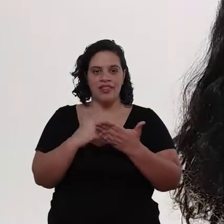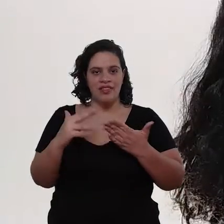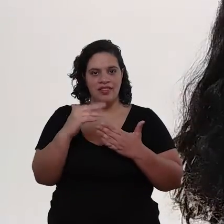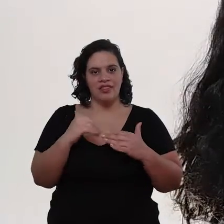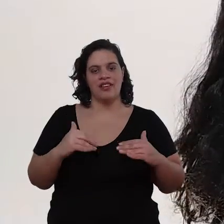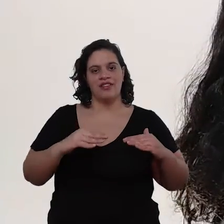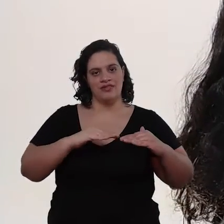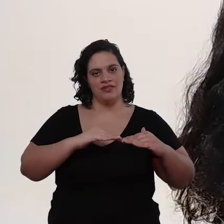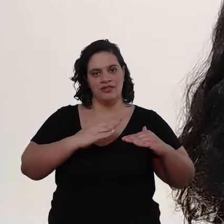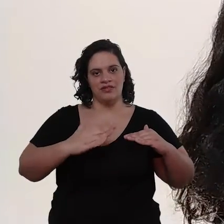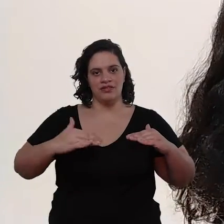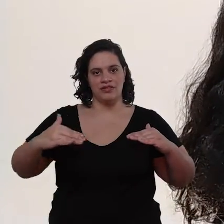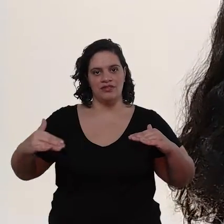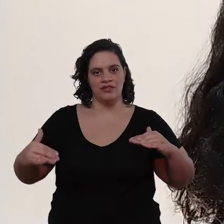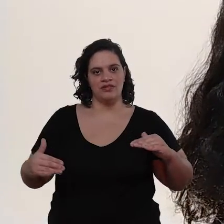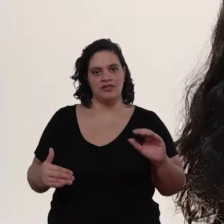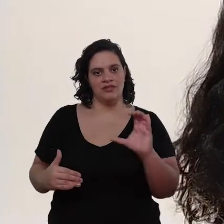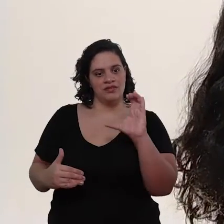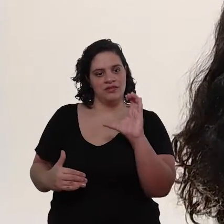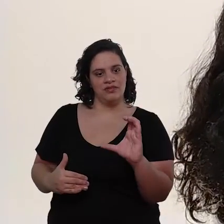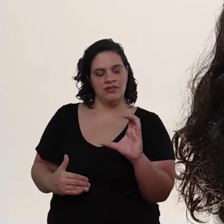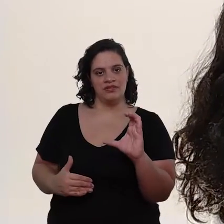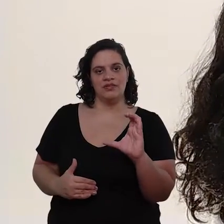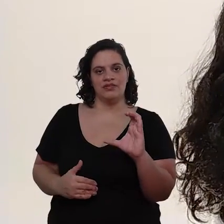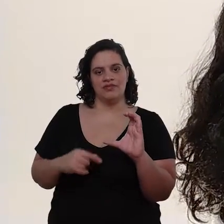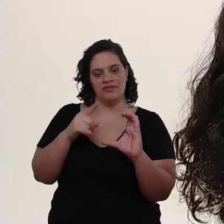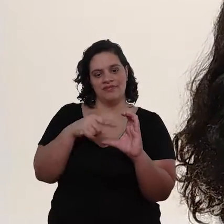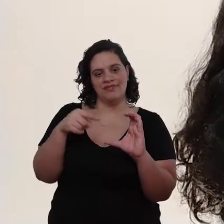um desenho de círculo